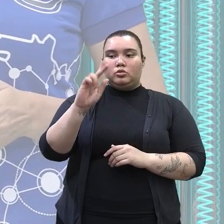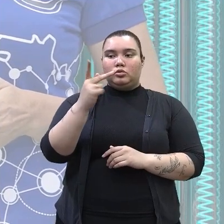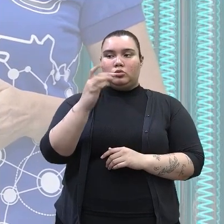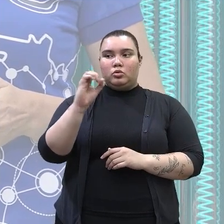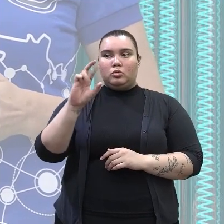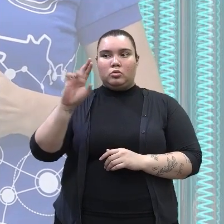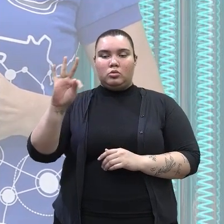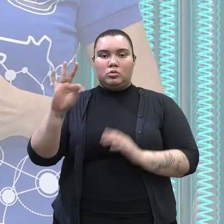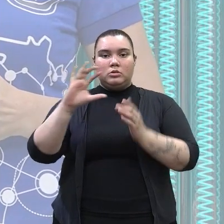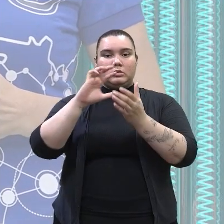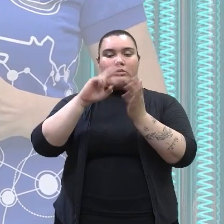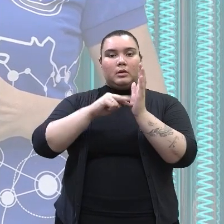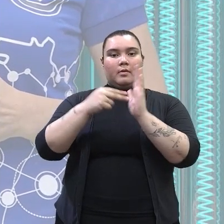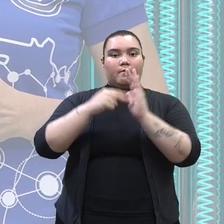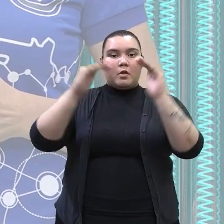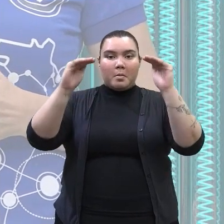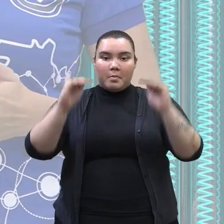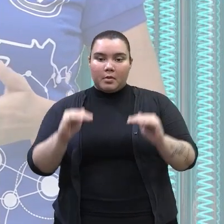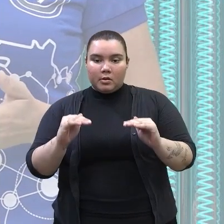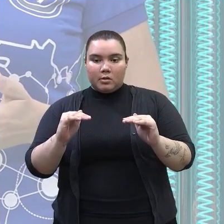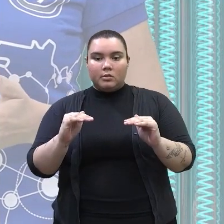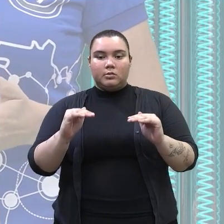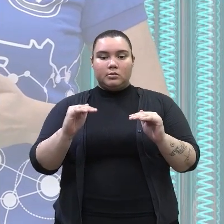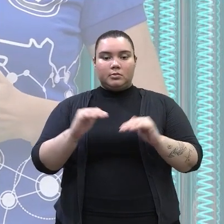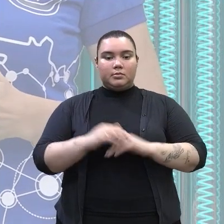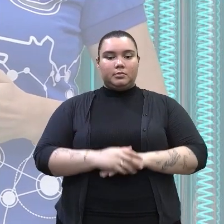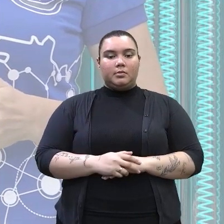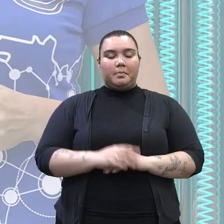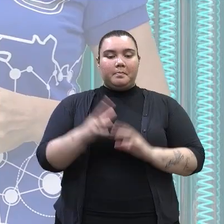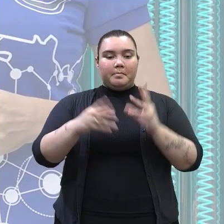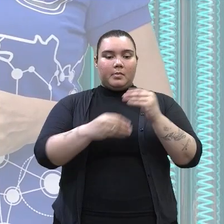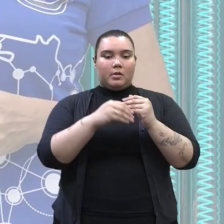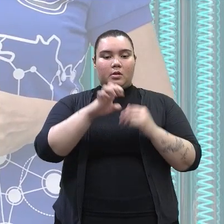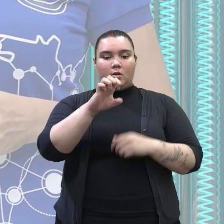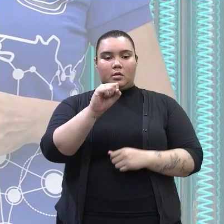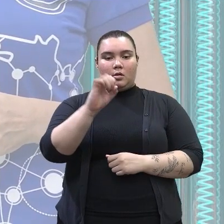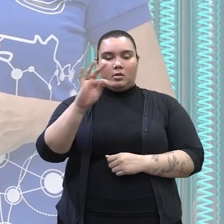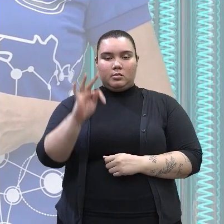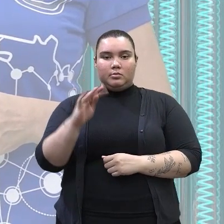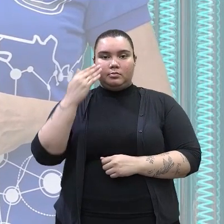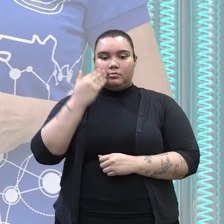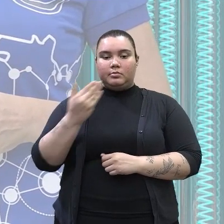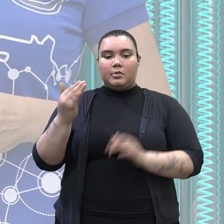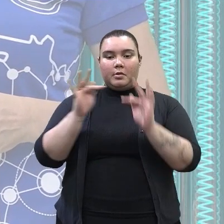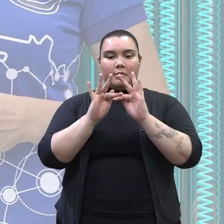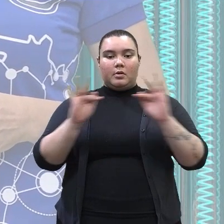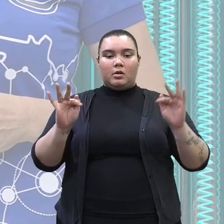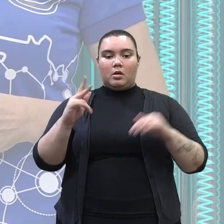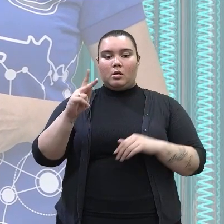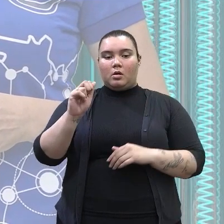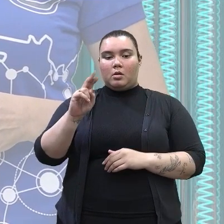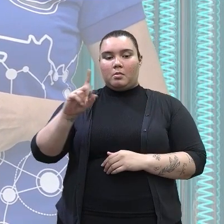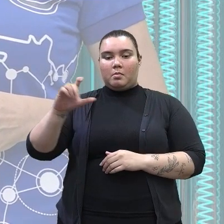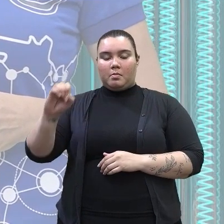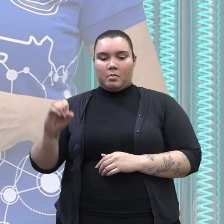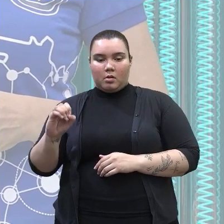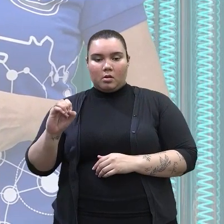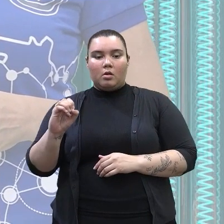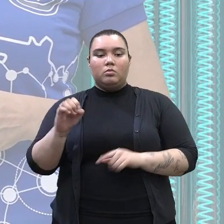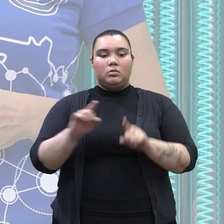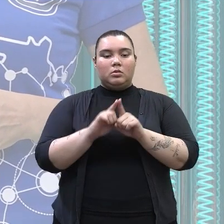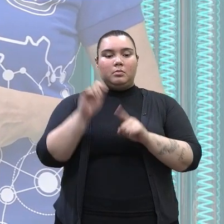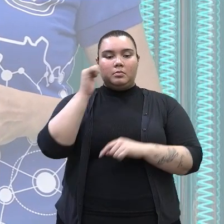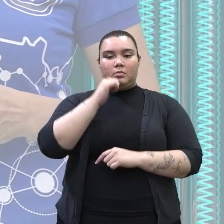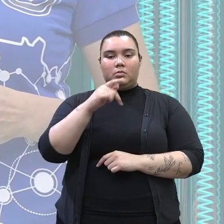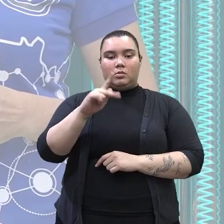short, the shortest, o mais baixo. Então, Paulo, Gabriel, Barros, e Catiúcia, Lee e Oshino are the shortest